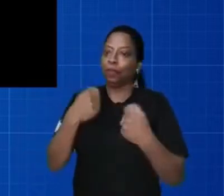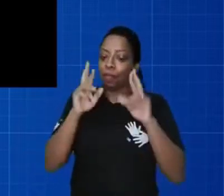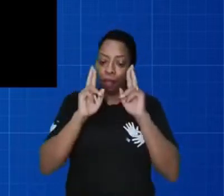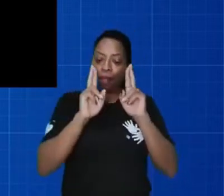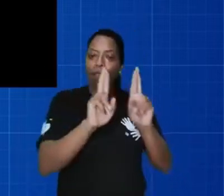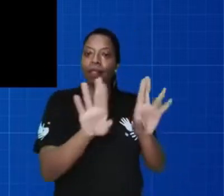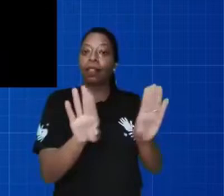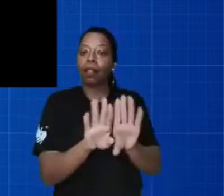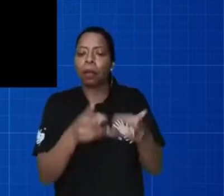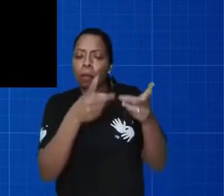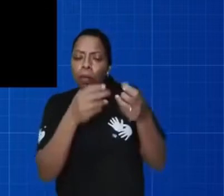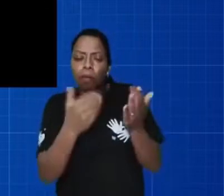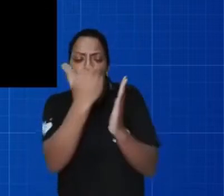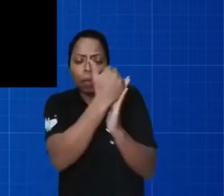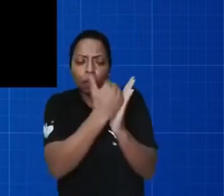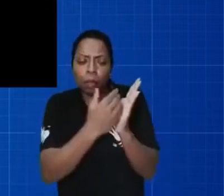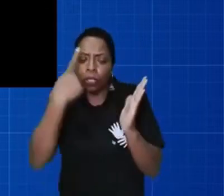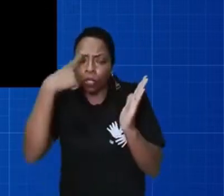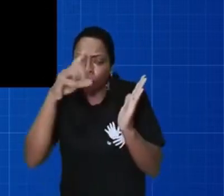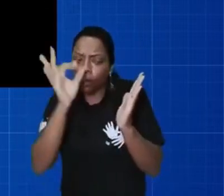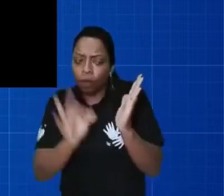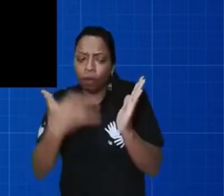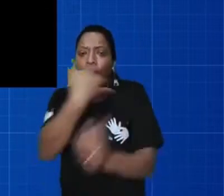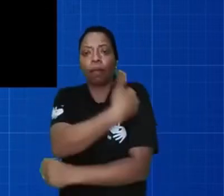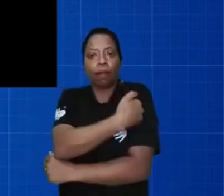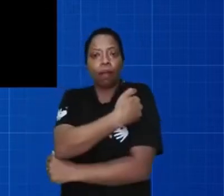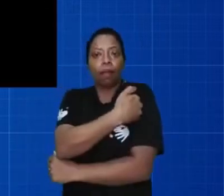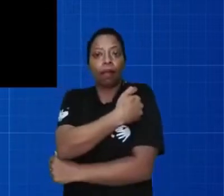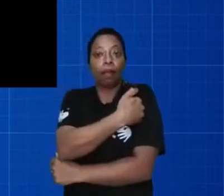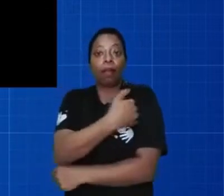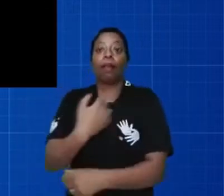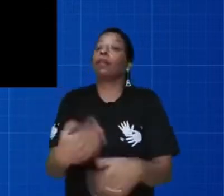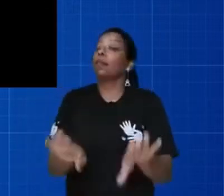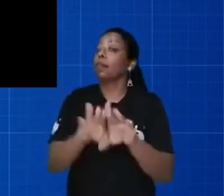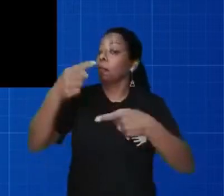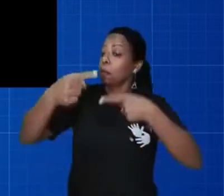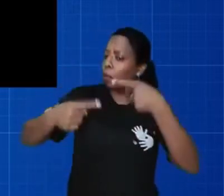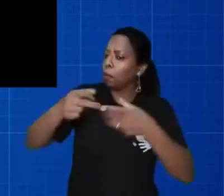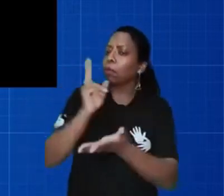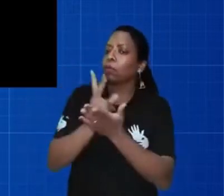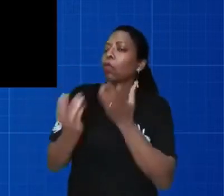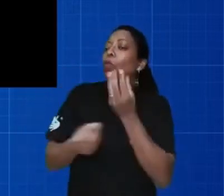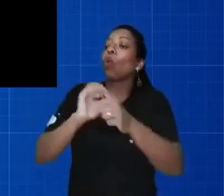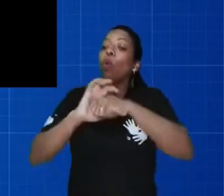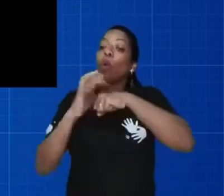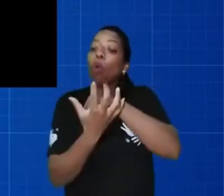de manter o calendário vacinal, né, em especial aqui nessa discussão da Covid-19.